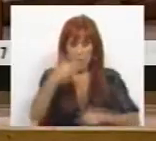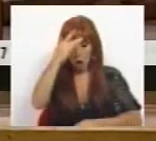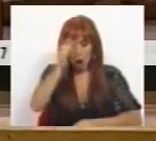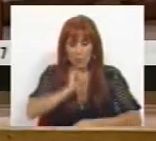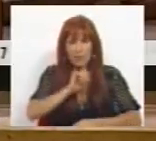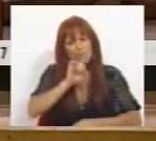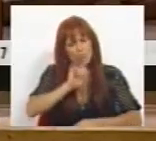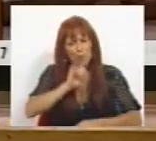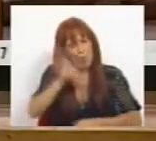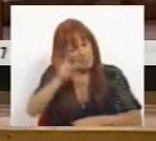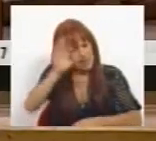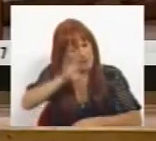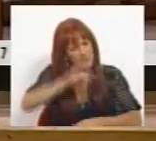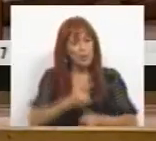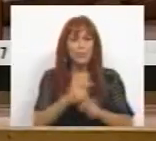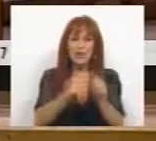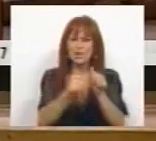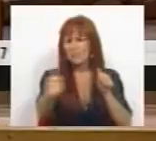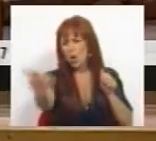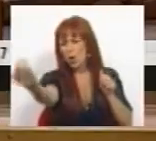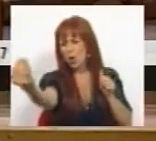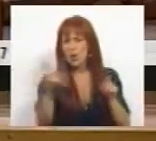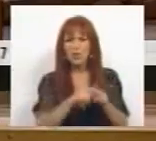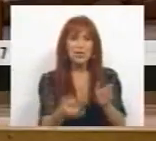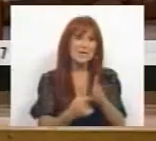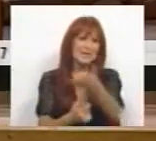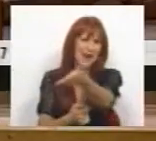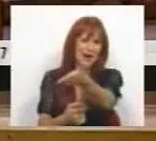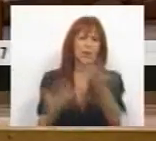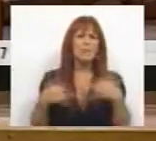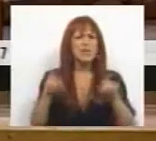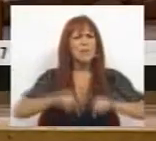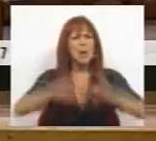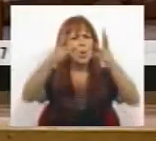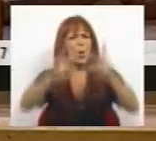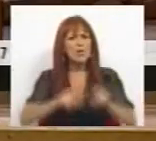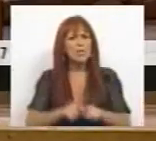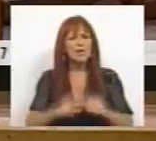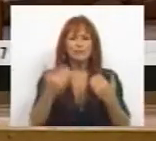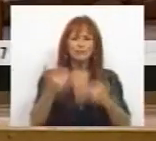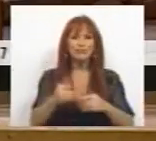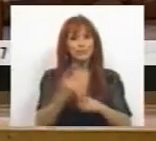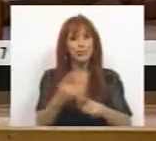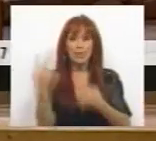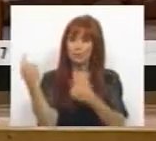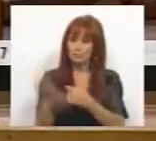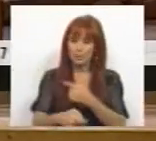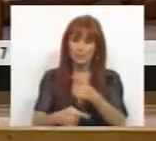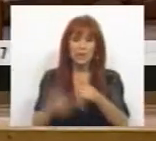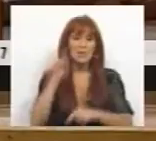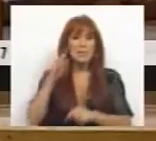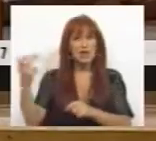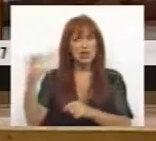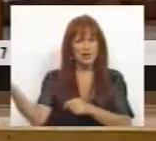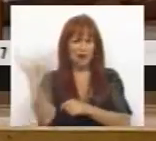ver, poderia ir mais longe, porque longe ainda está do necessário. Mas é também um orçamento condicionado por constrangimentos,